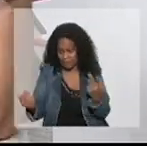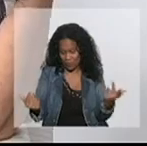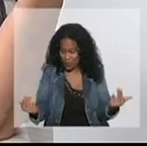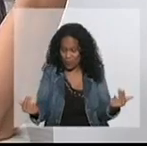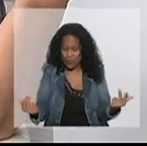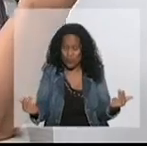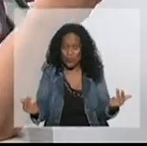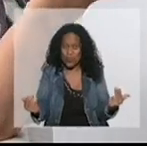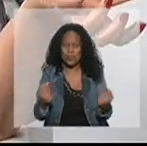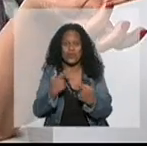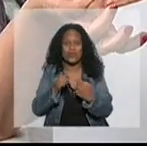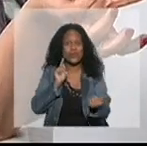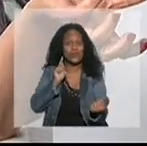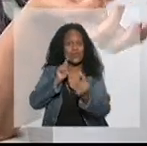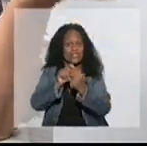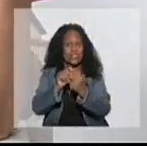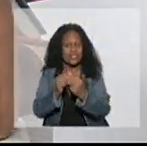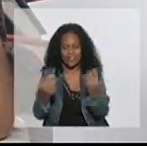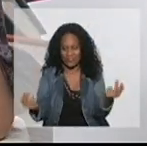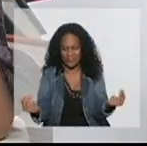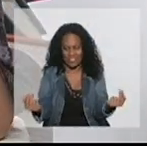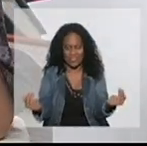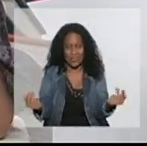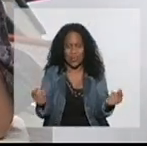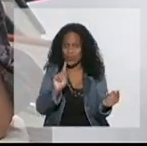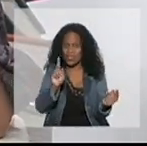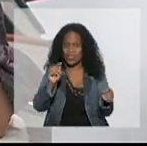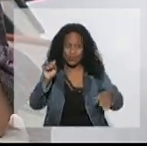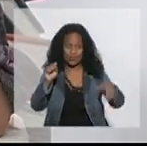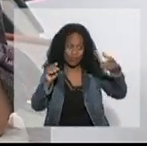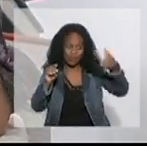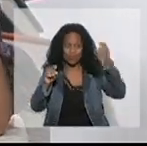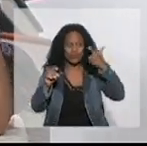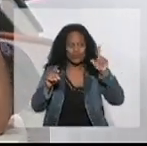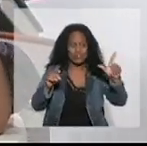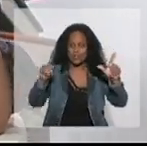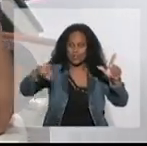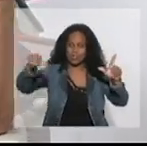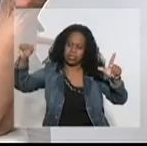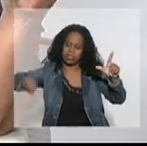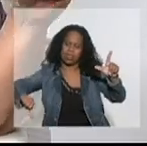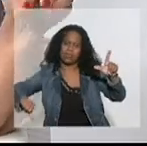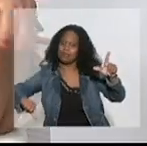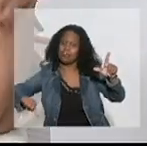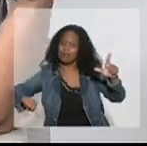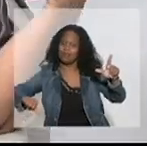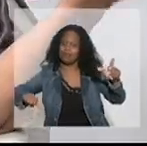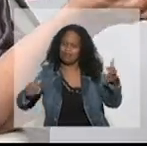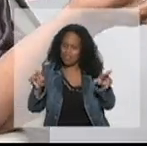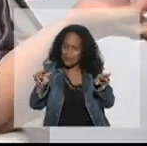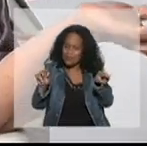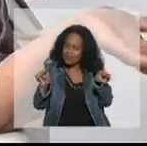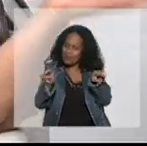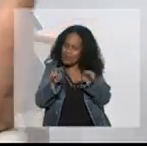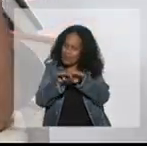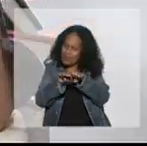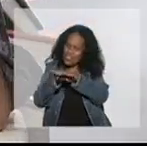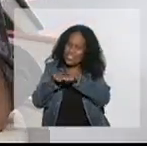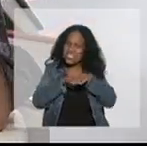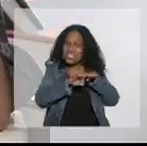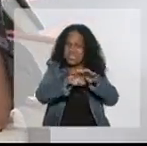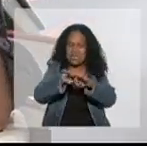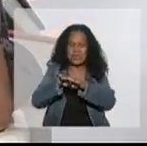Olha, o objetivo deles era empatar o jogo. Como eles estavam achando muito divertido jogar, eles não paravam nunca de jogar,